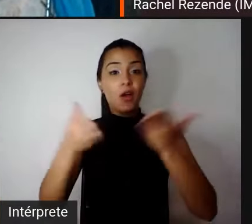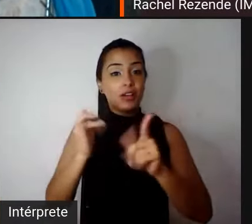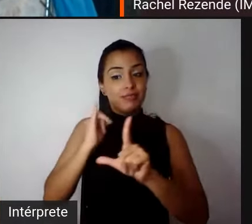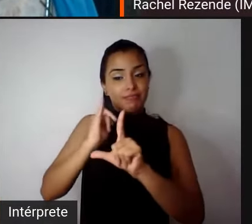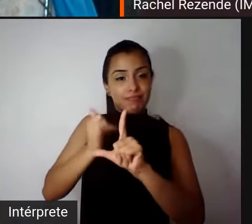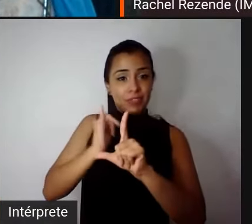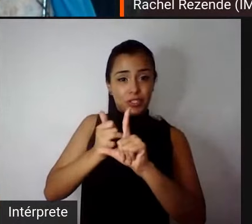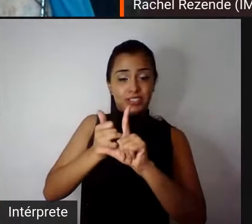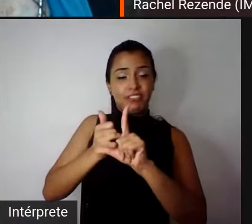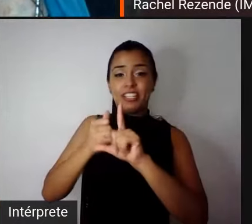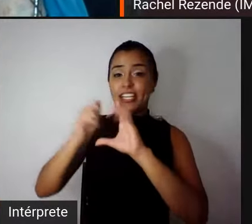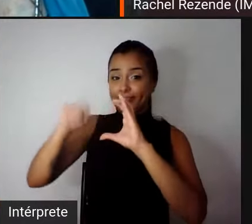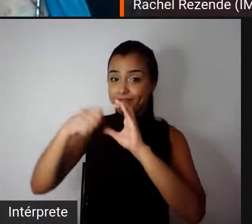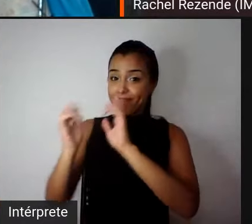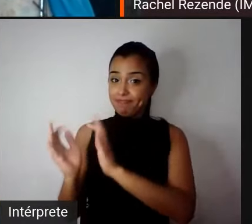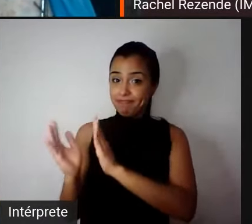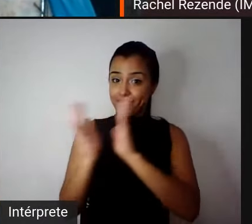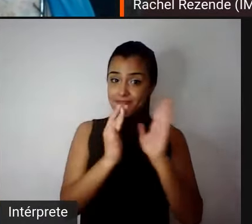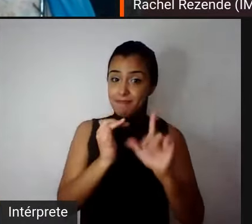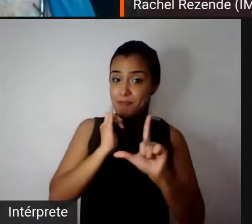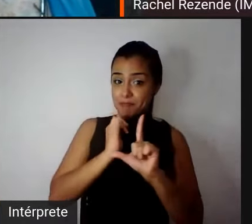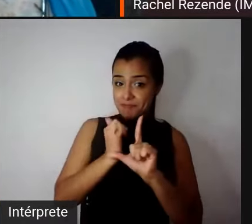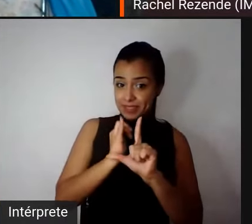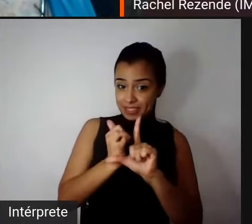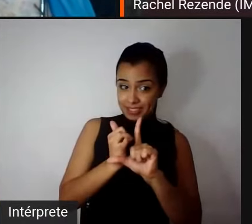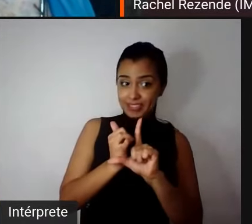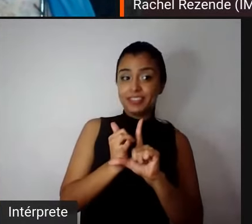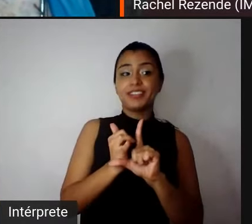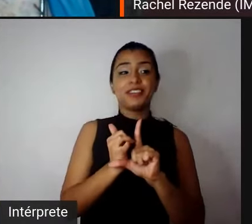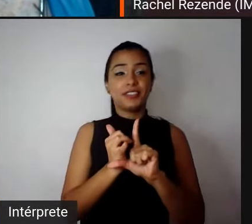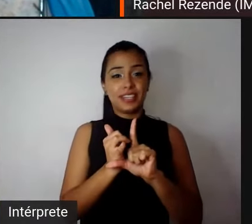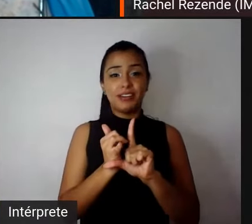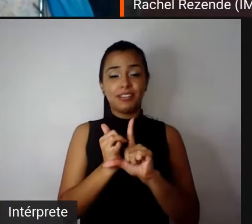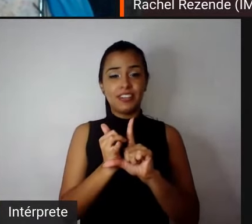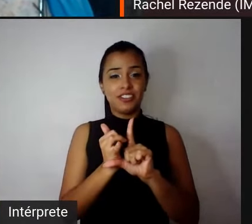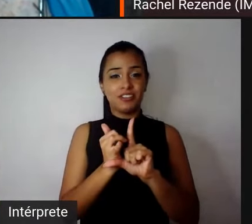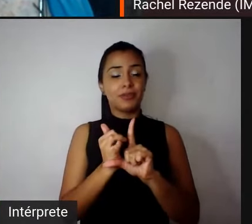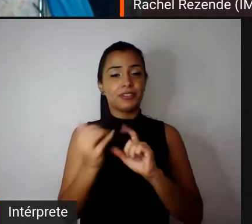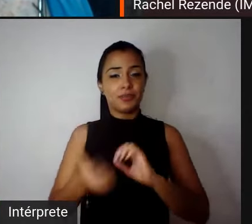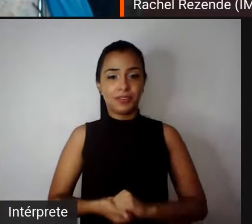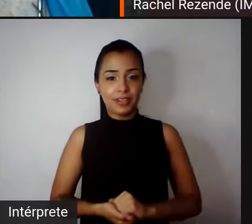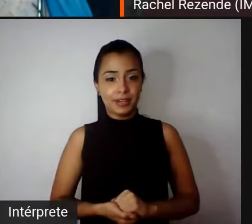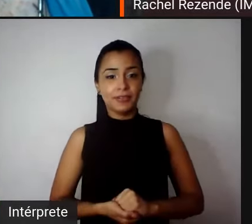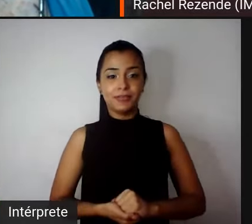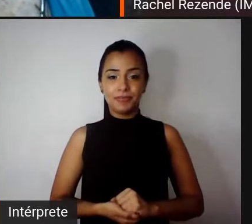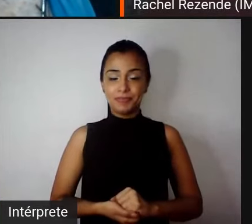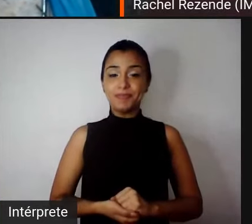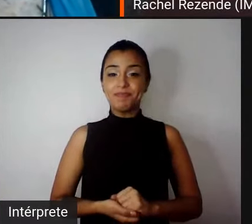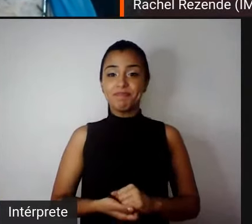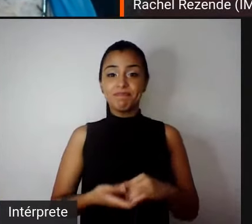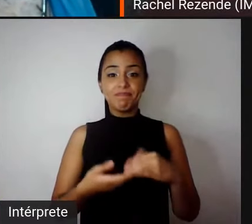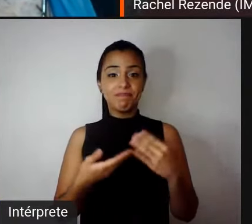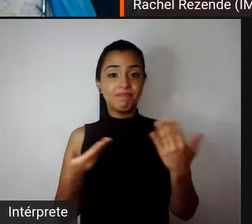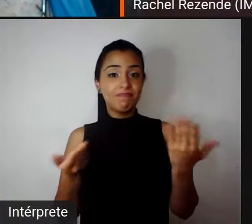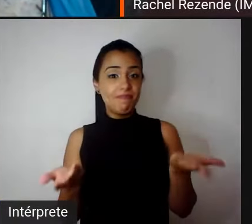esse momento que a gente achou interessante e ela queria mostrar. Onde a Maureen está? A Maureen está...